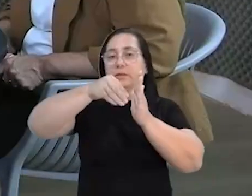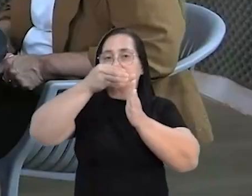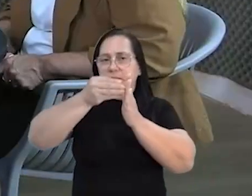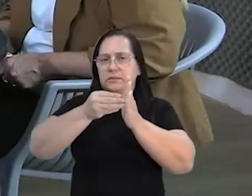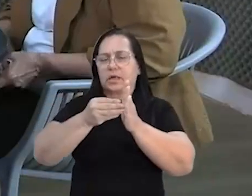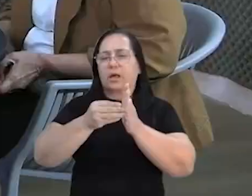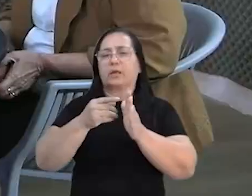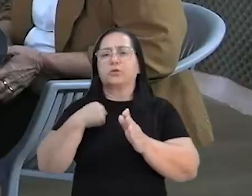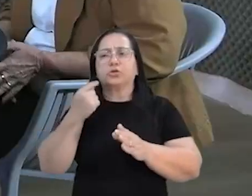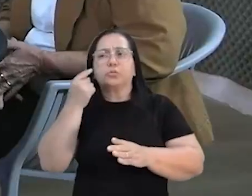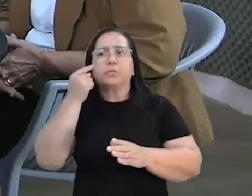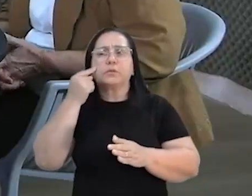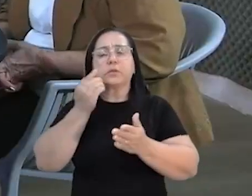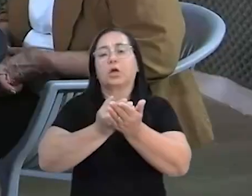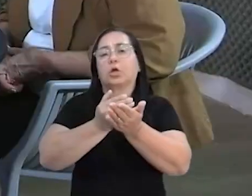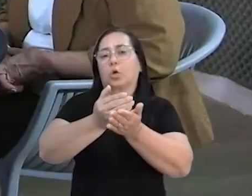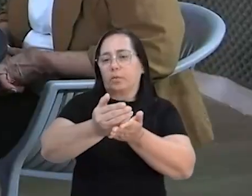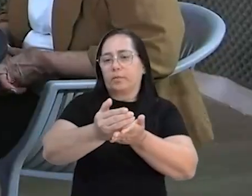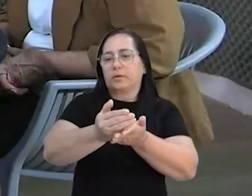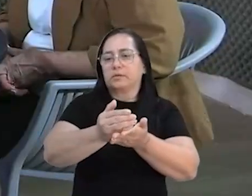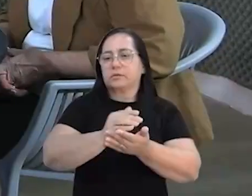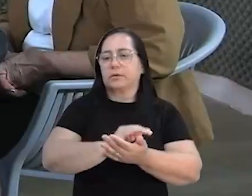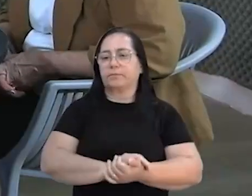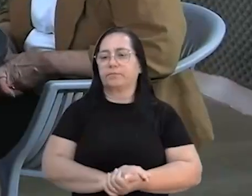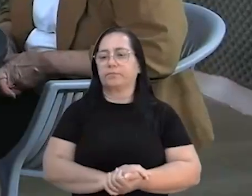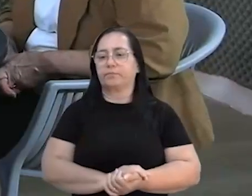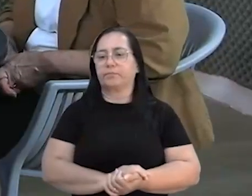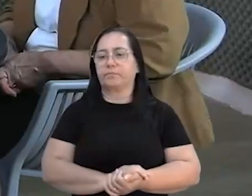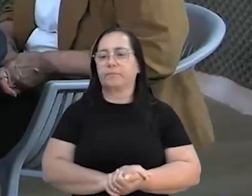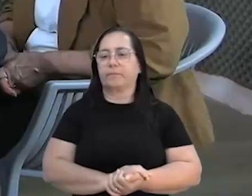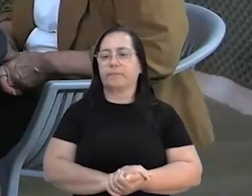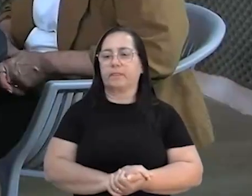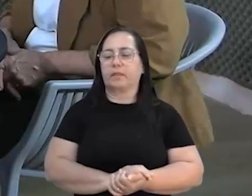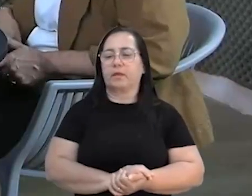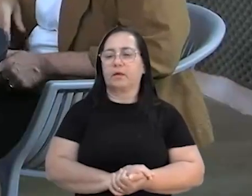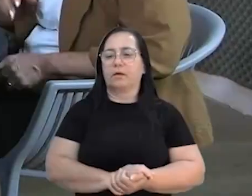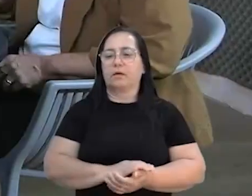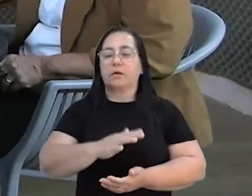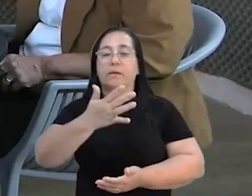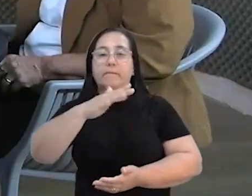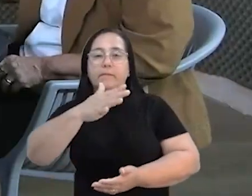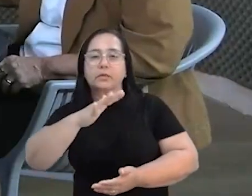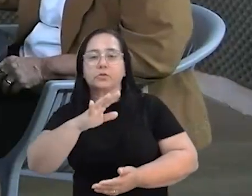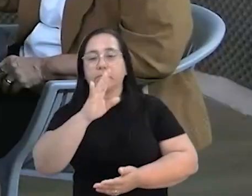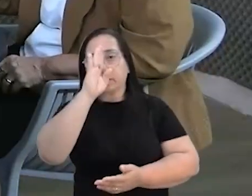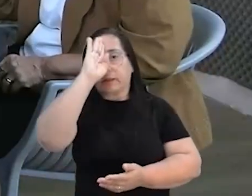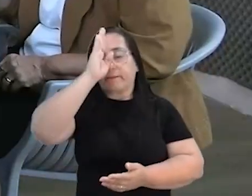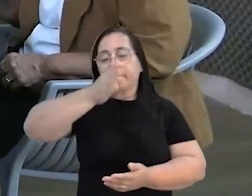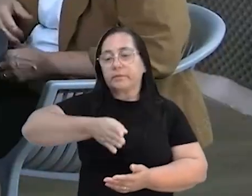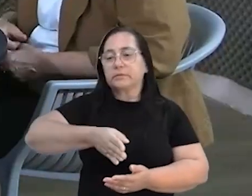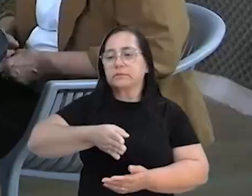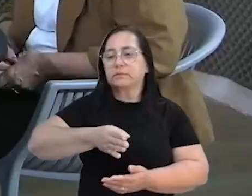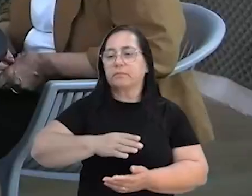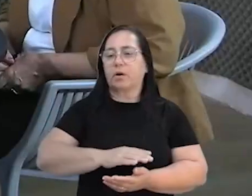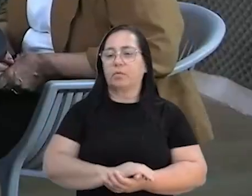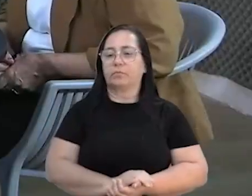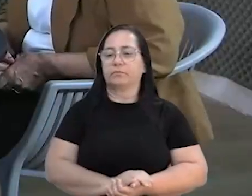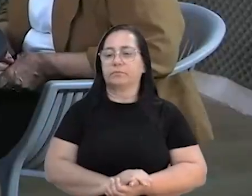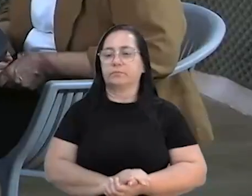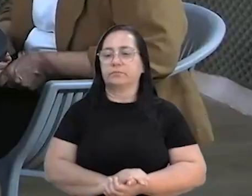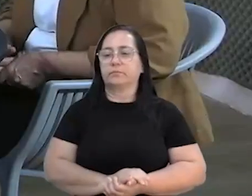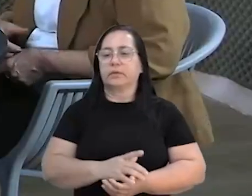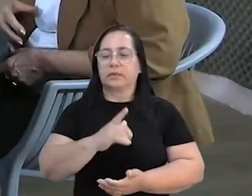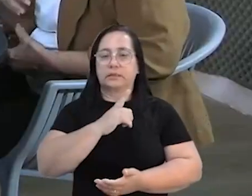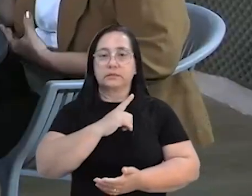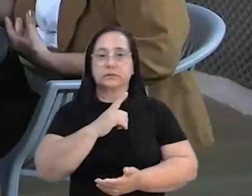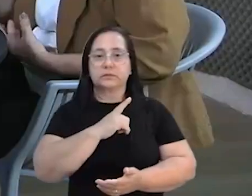parar para pensar, ela começou, né, lá nas pinturas rupestres, que a principal, mas não é a única, né,